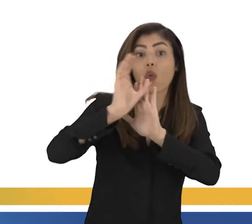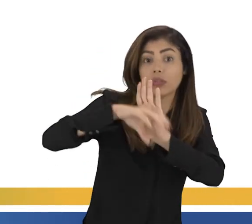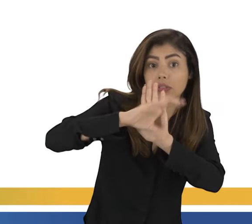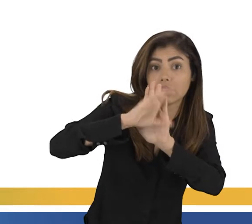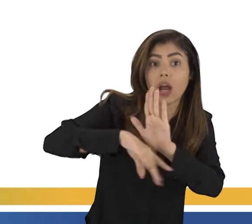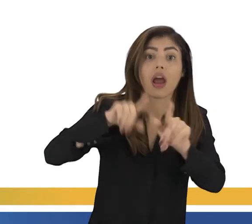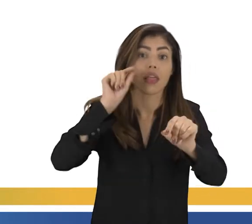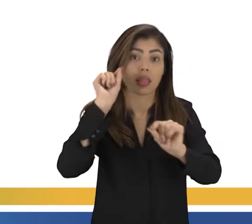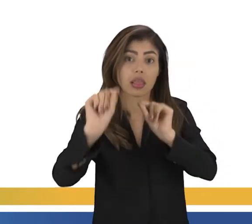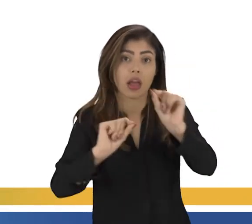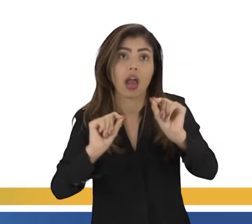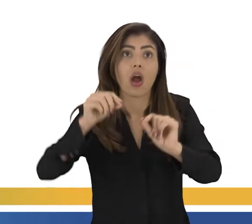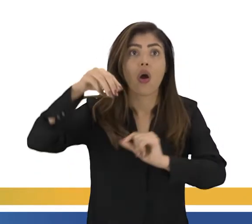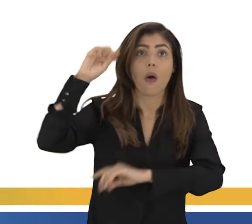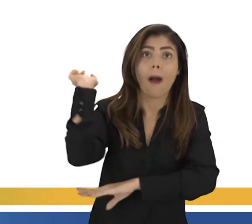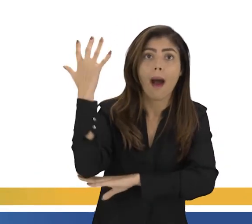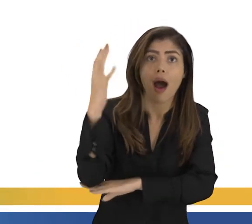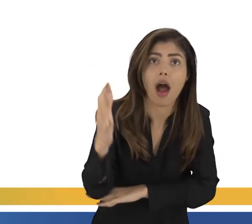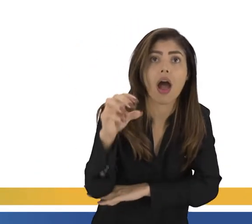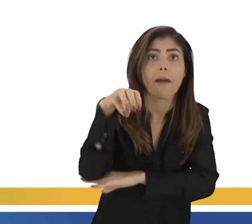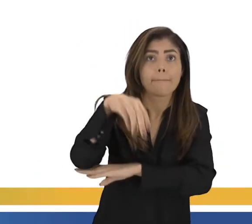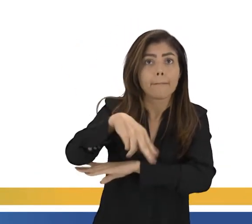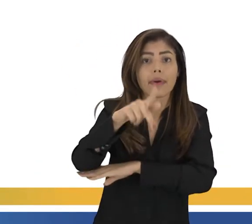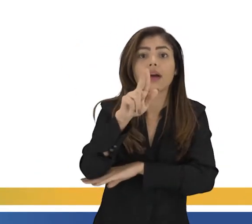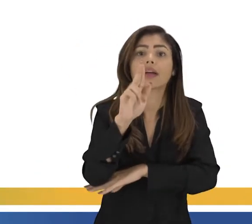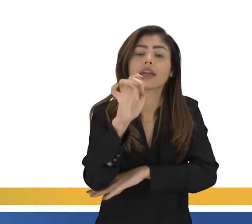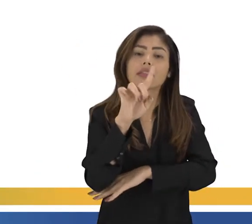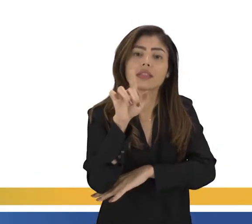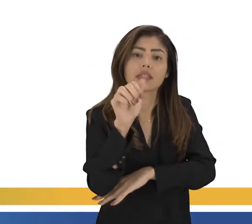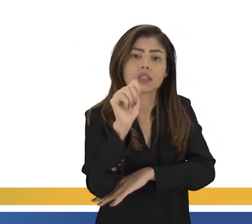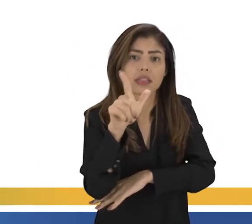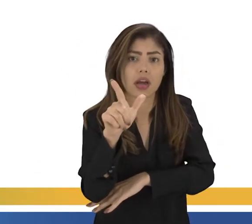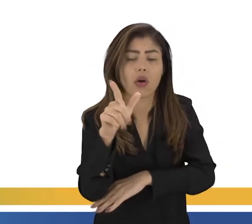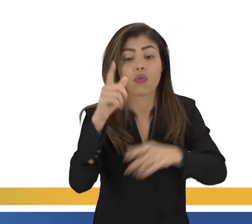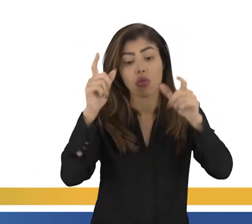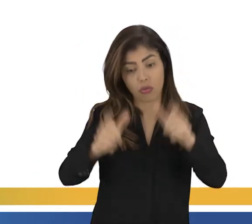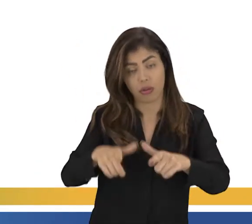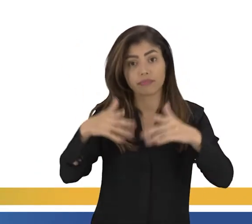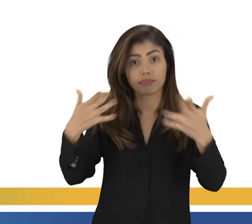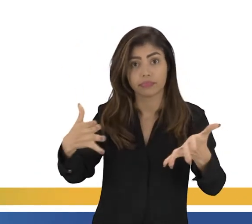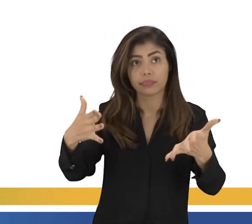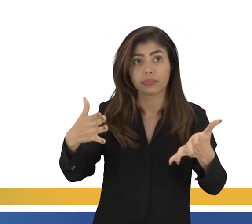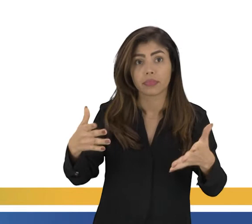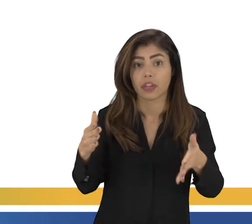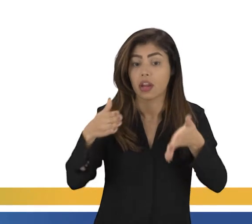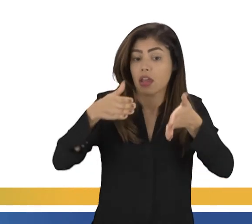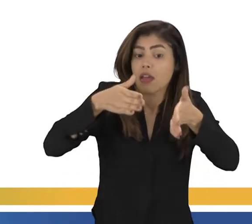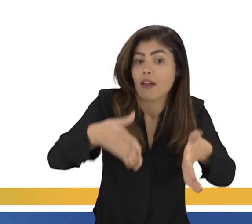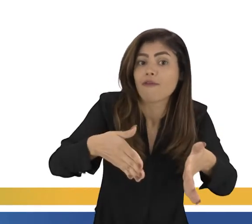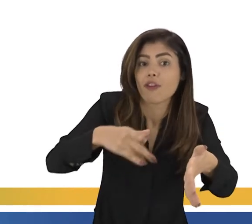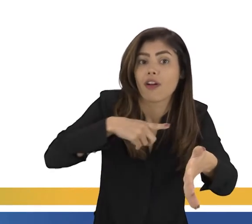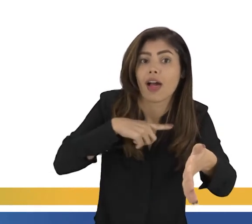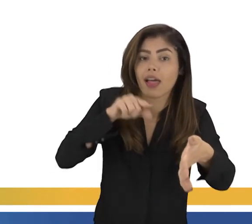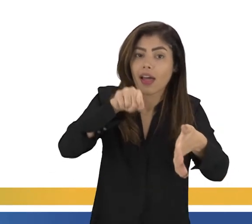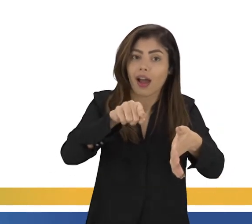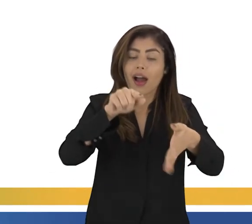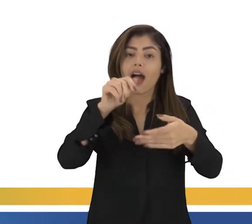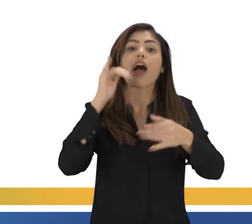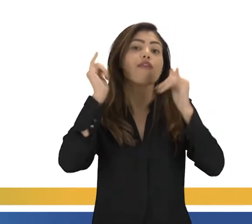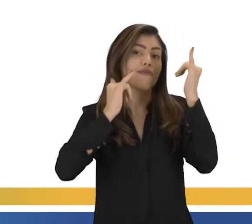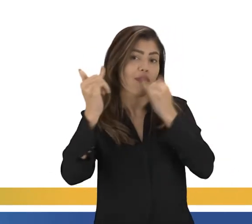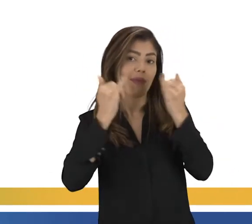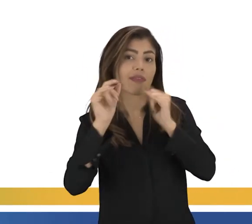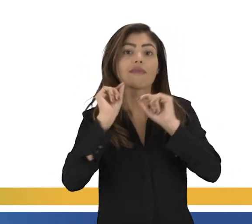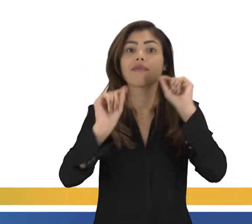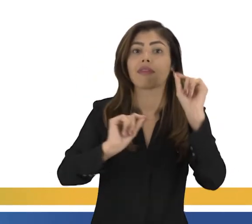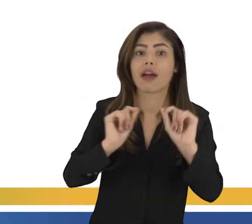conceito o manguezal, tá, que é um tipo de ambiente, ele se enquadra em relação a essas